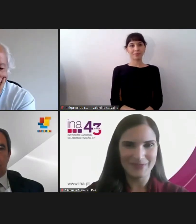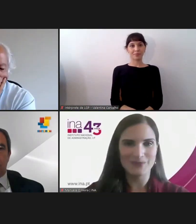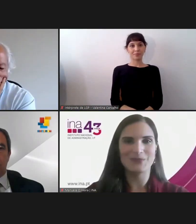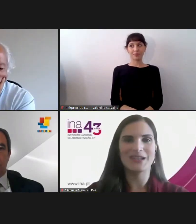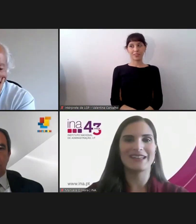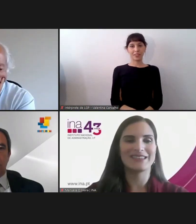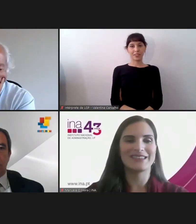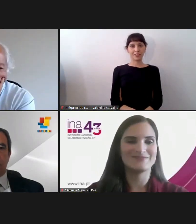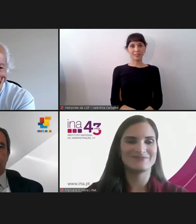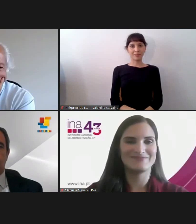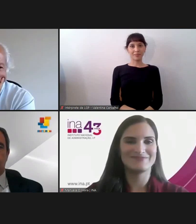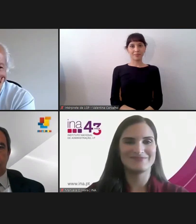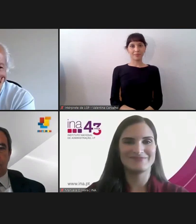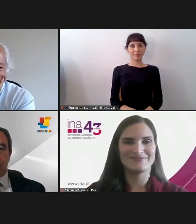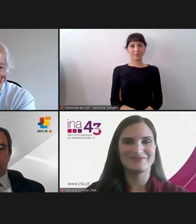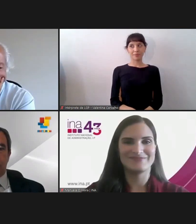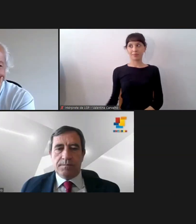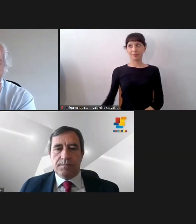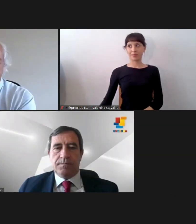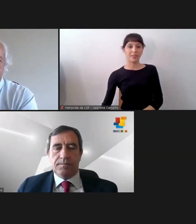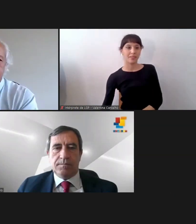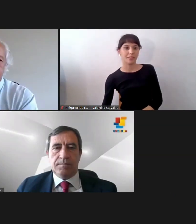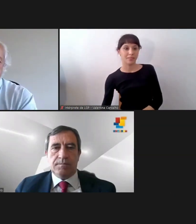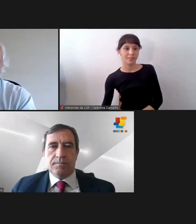toda a equipa do INA, Instituto Nacional de